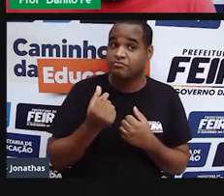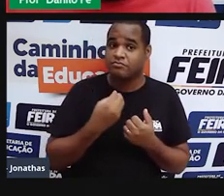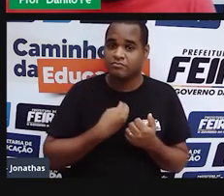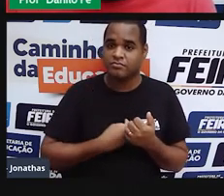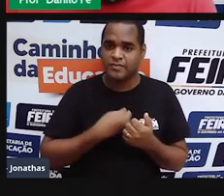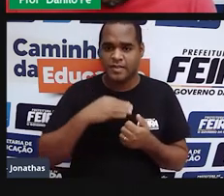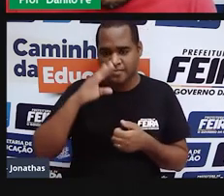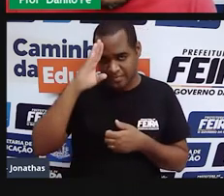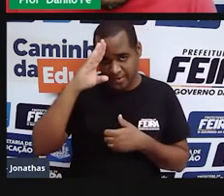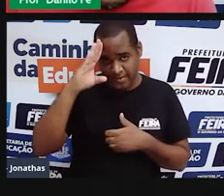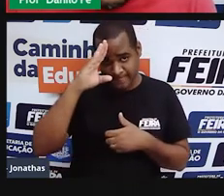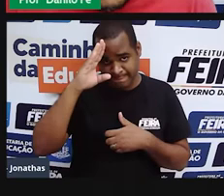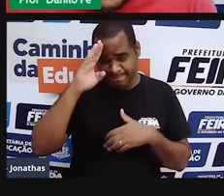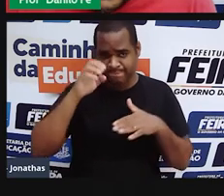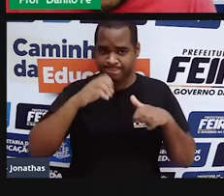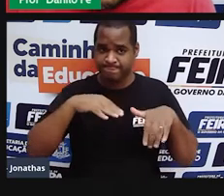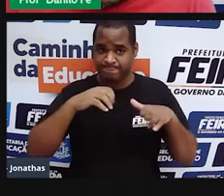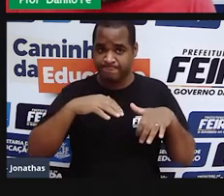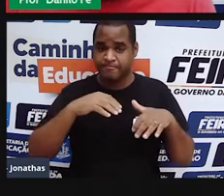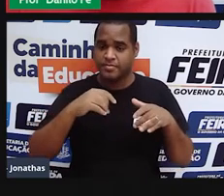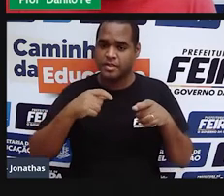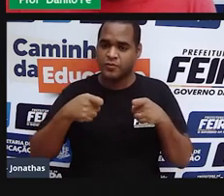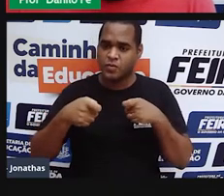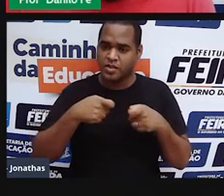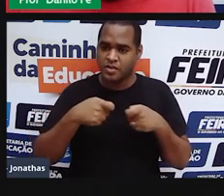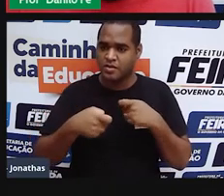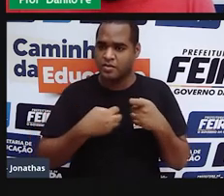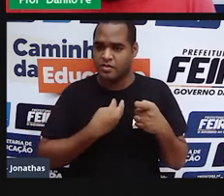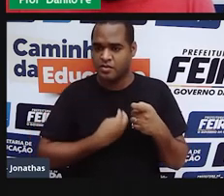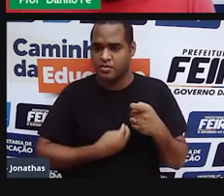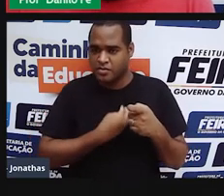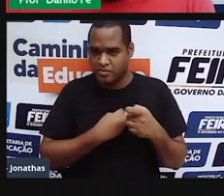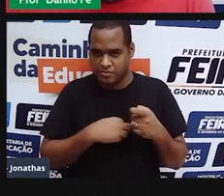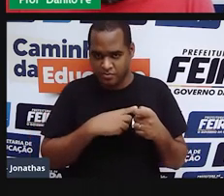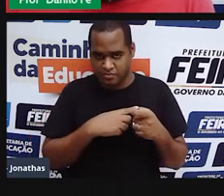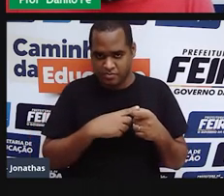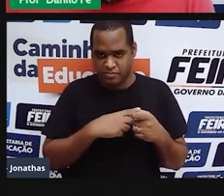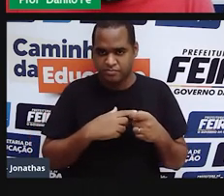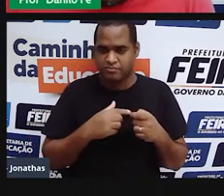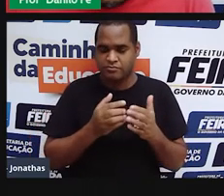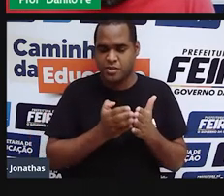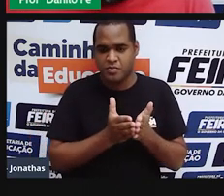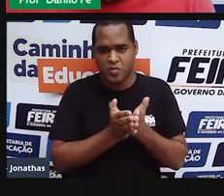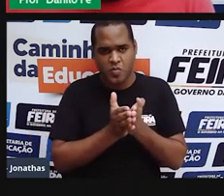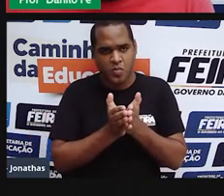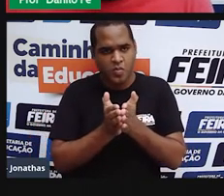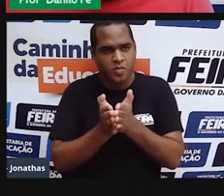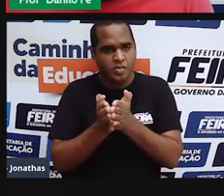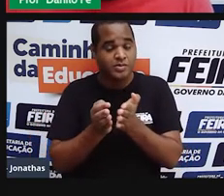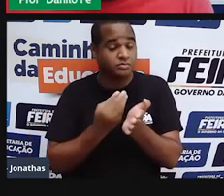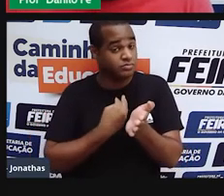aventura militar como essa o que acontece carnaval